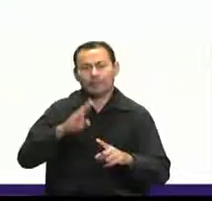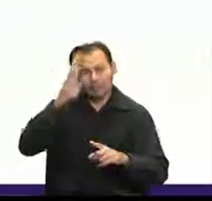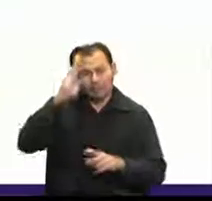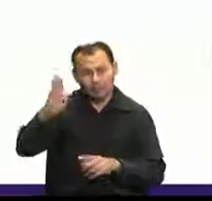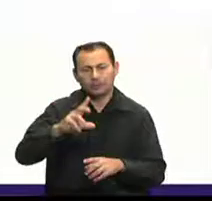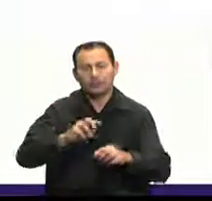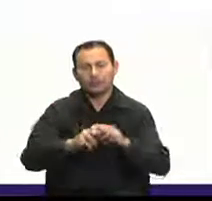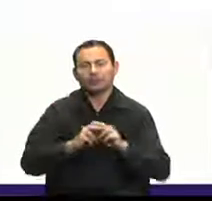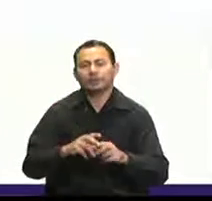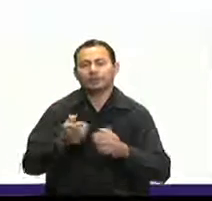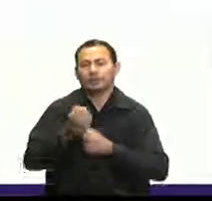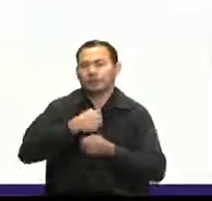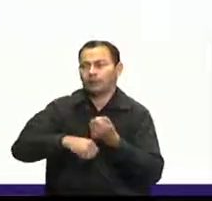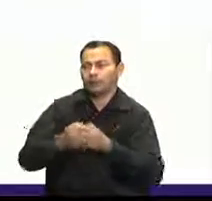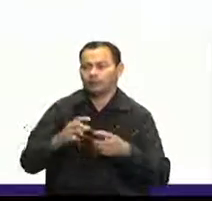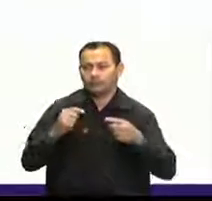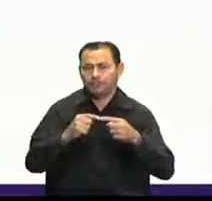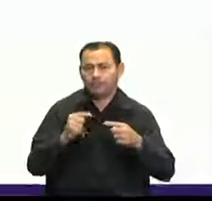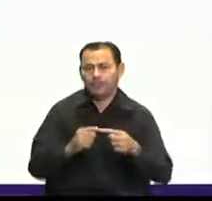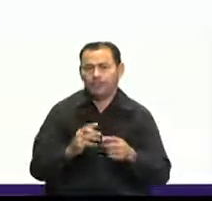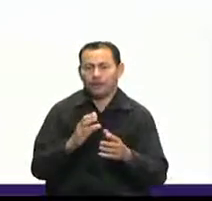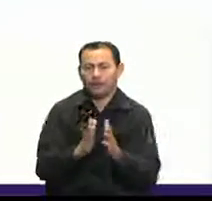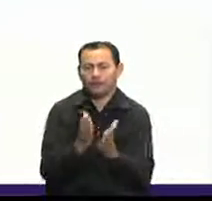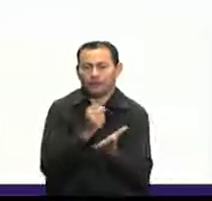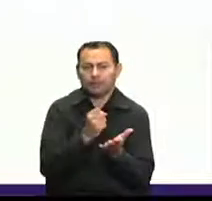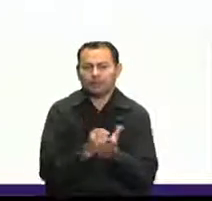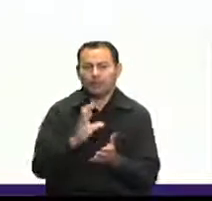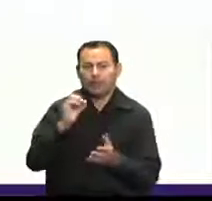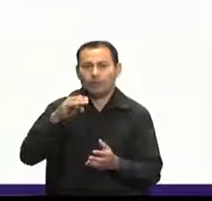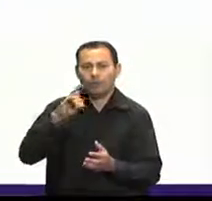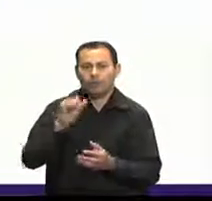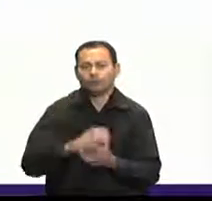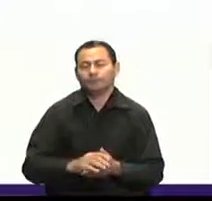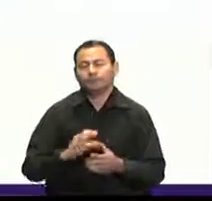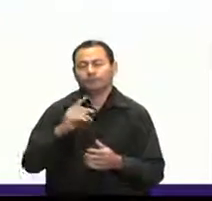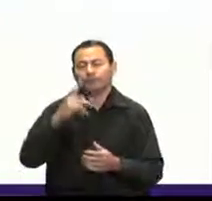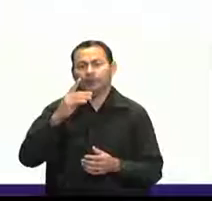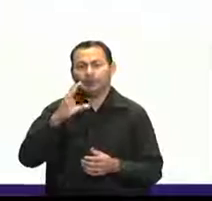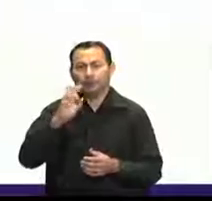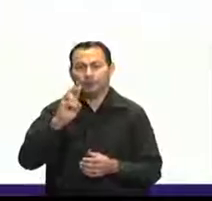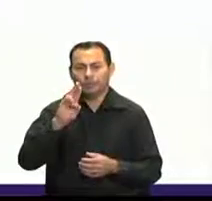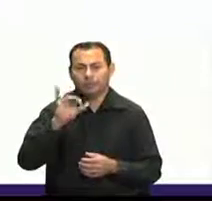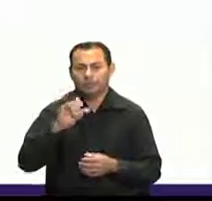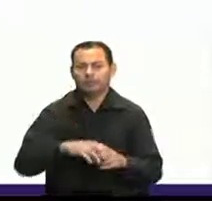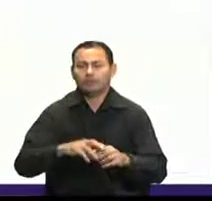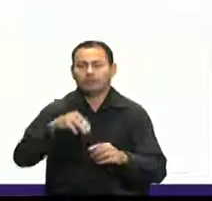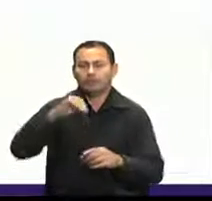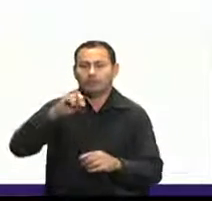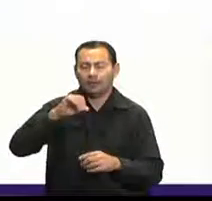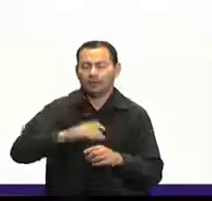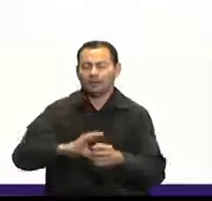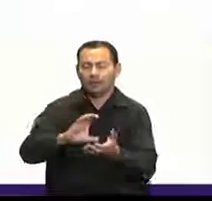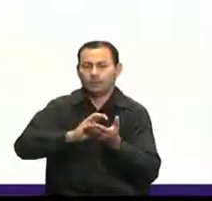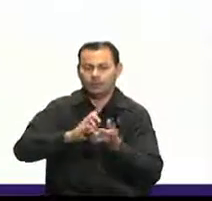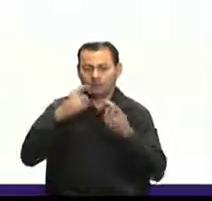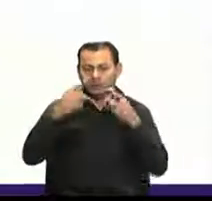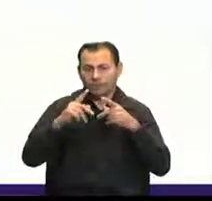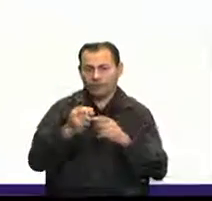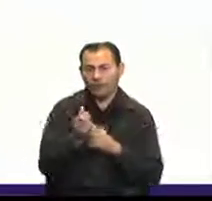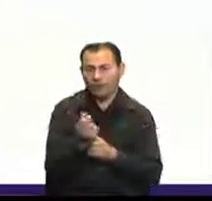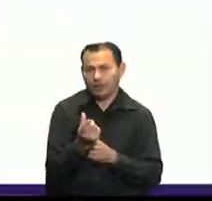por meio de negócios relacionados a contratos de commodities como agropecuária minerais e recursos naturais